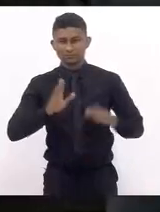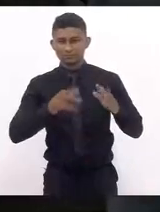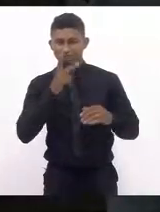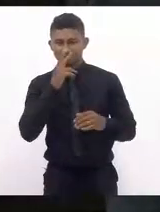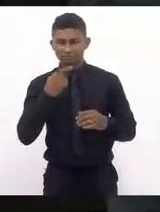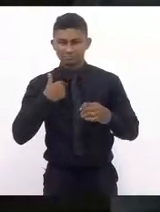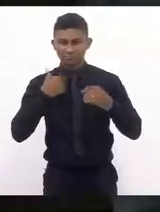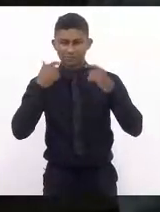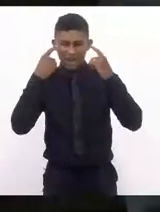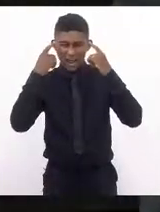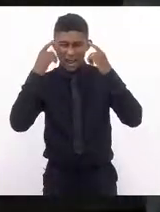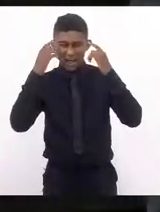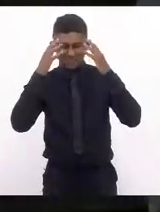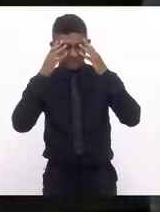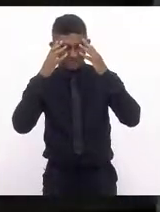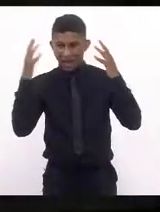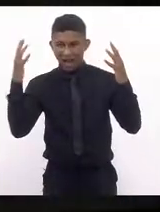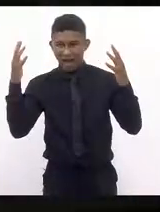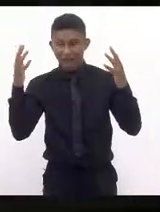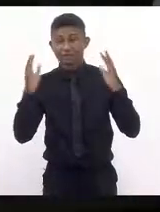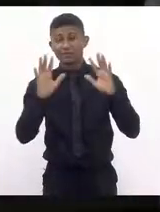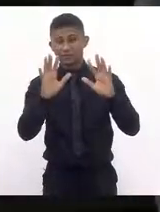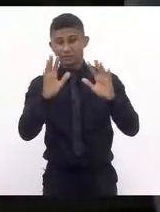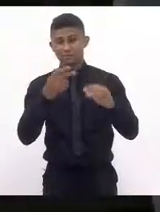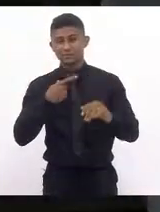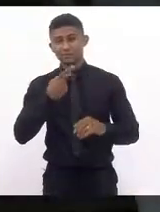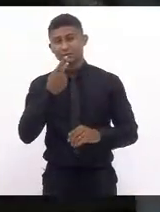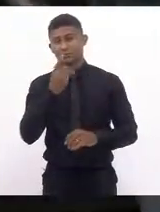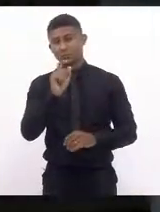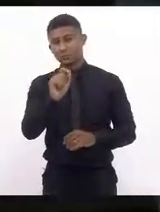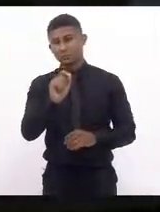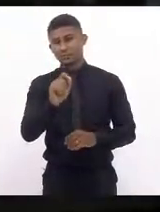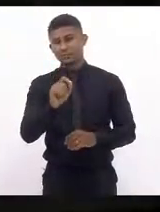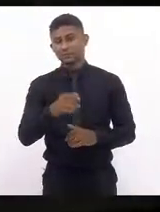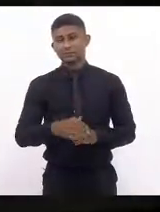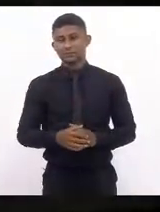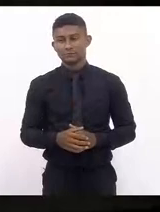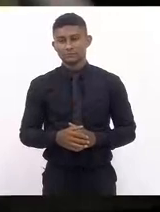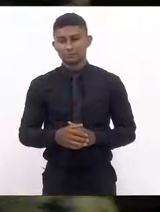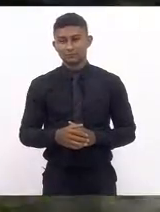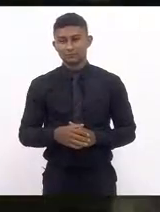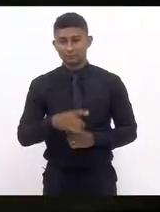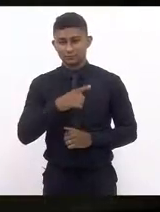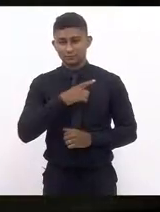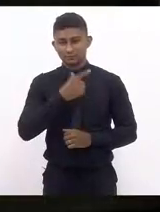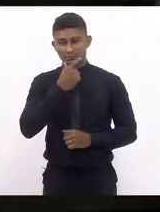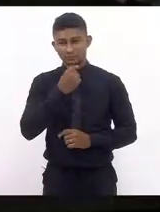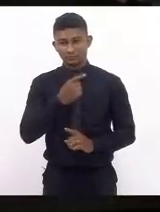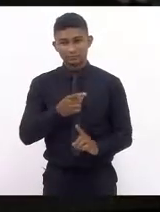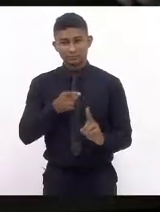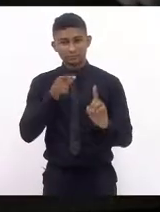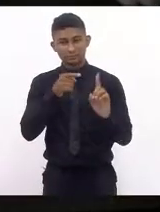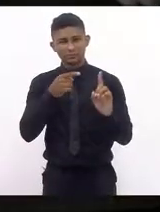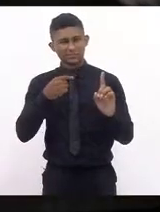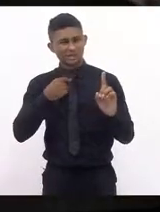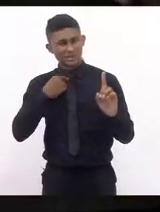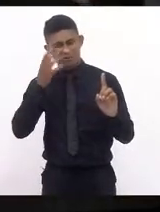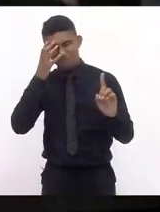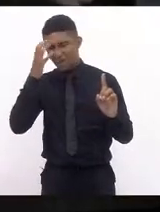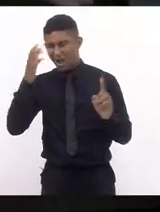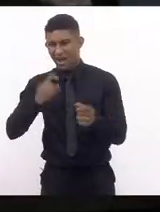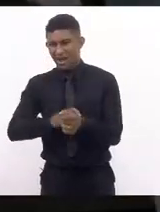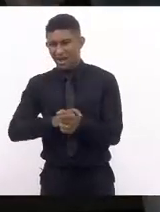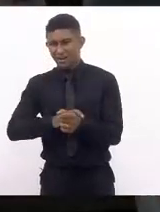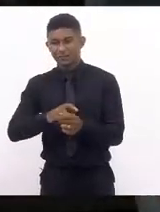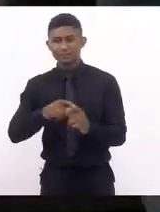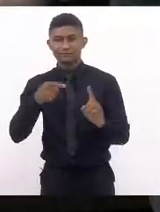pouco brava sabe acho que eu fico irritada mas eu digo assim para as pessoas na política Olha tem um homem que na política eu não consigo ficar brava